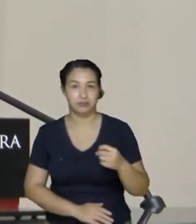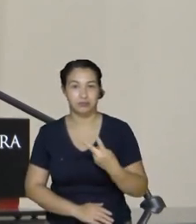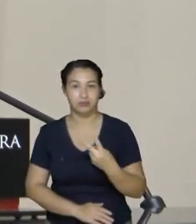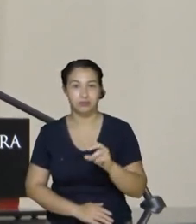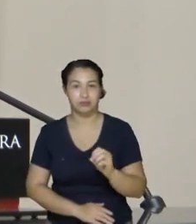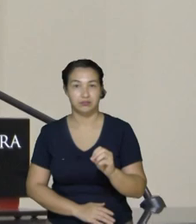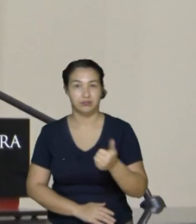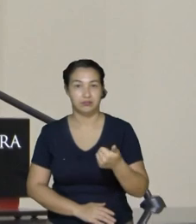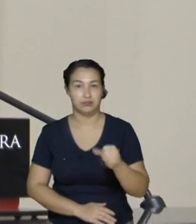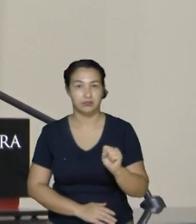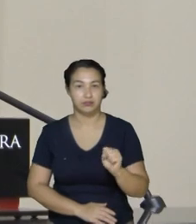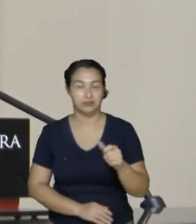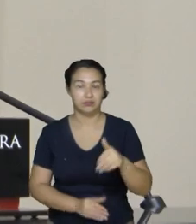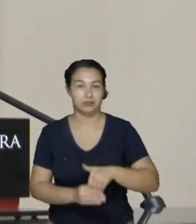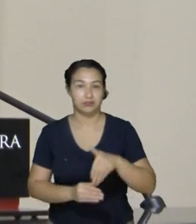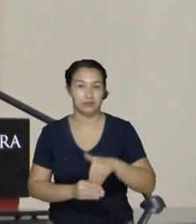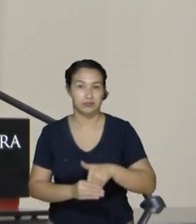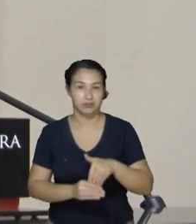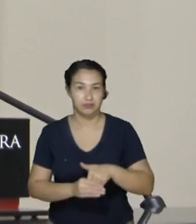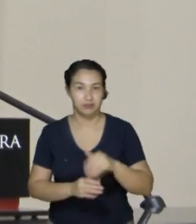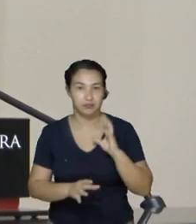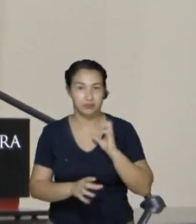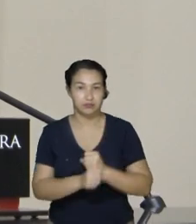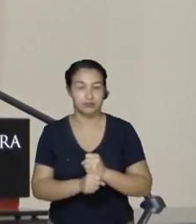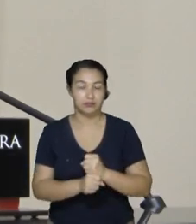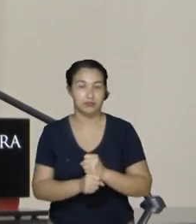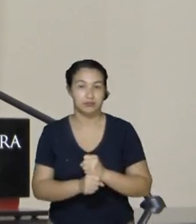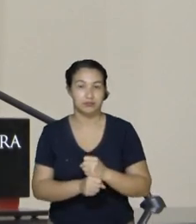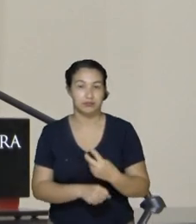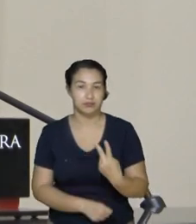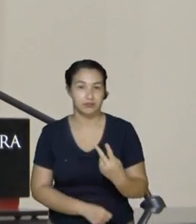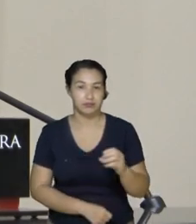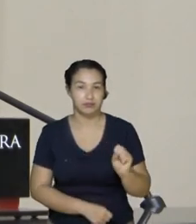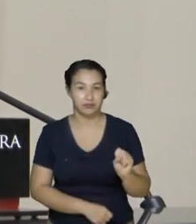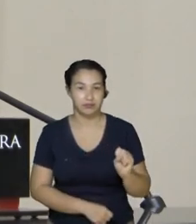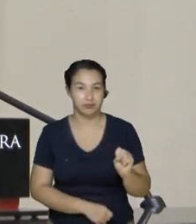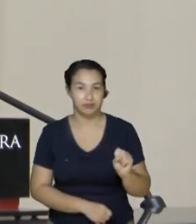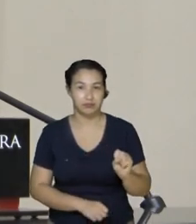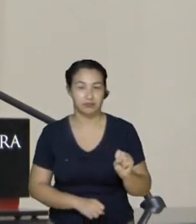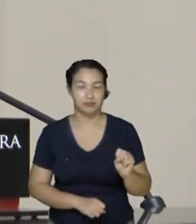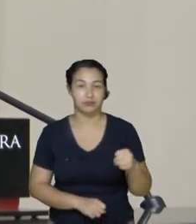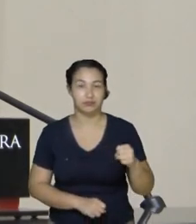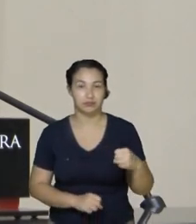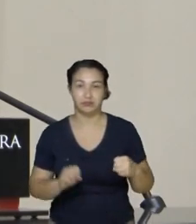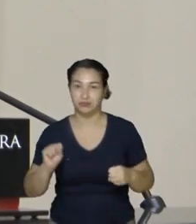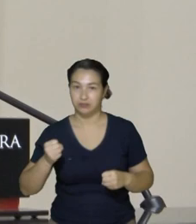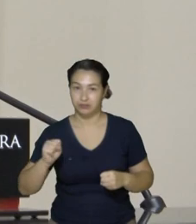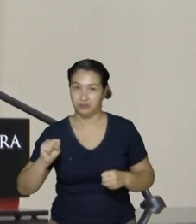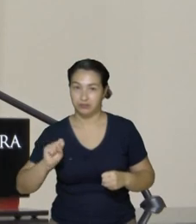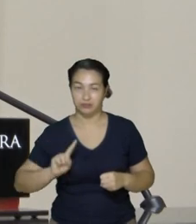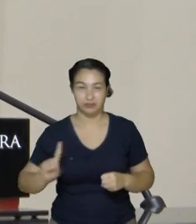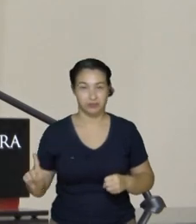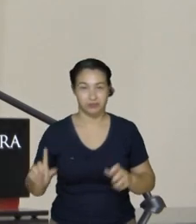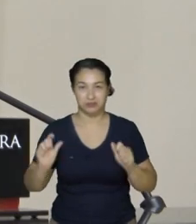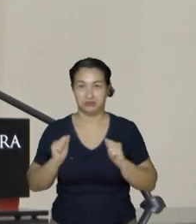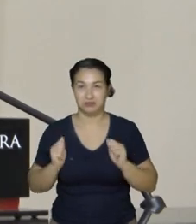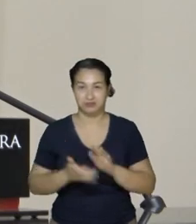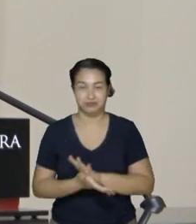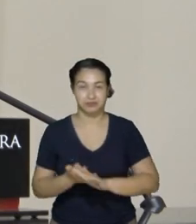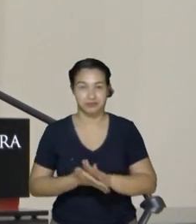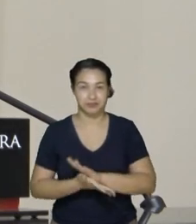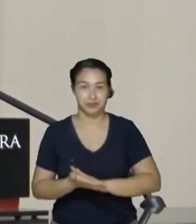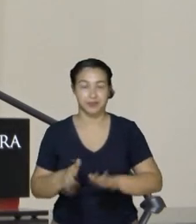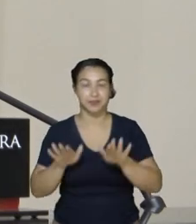299-2018, com a seguinte votação: 20 votos sim, 8 votos não e nenhuma abstenção.